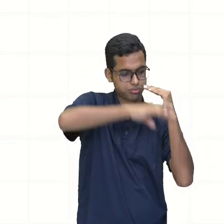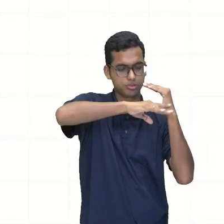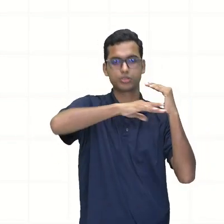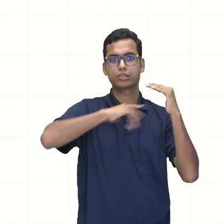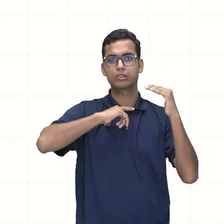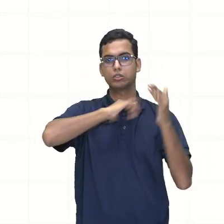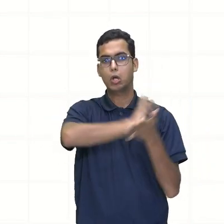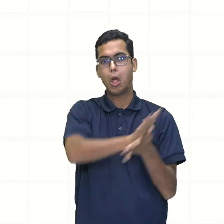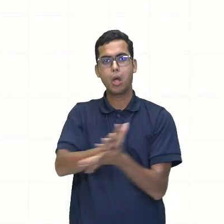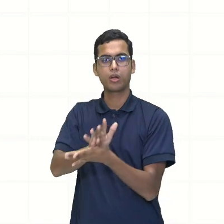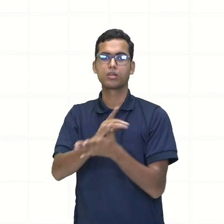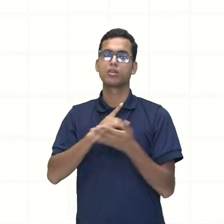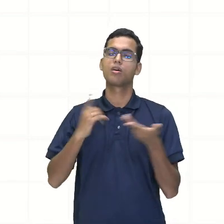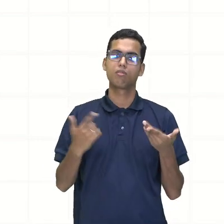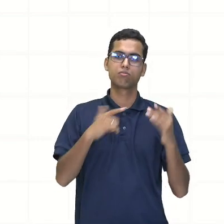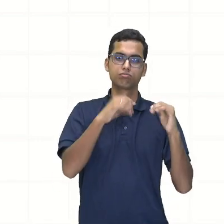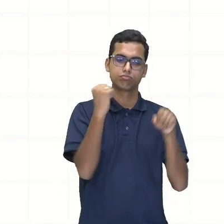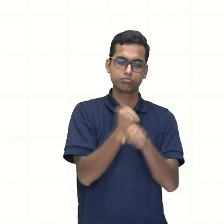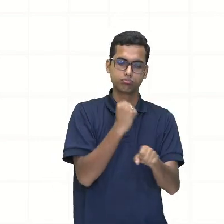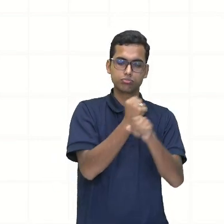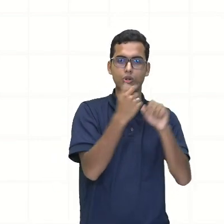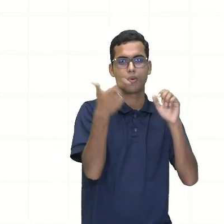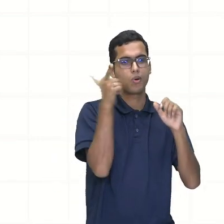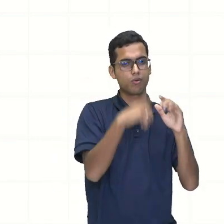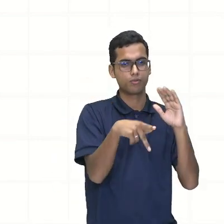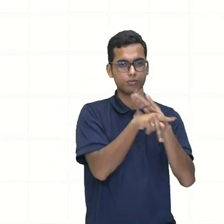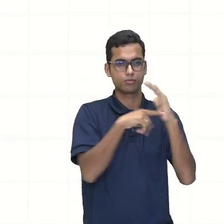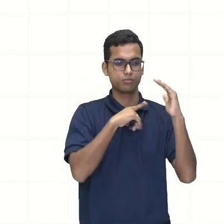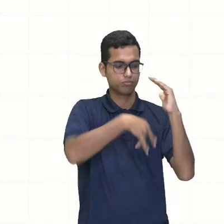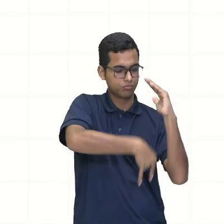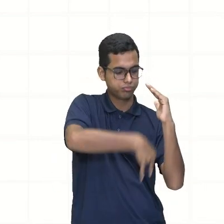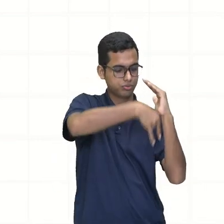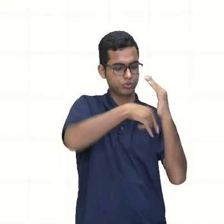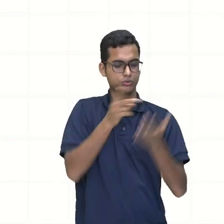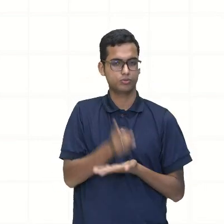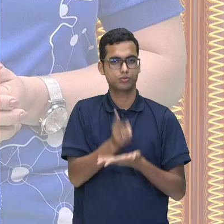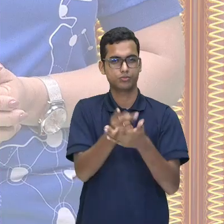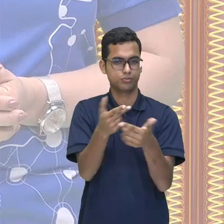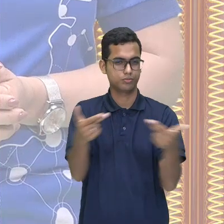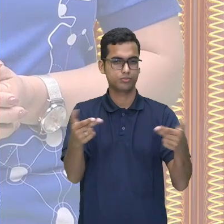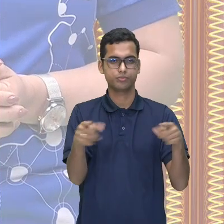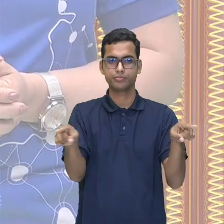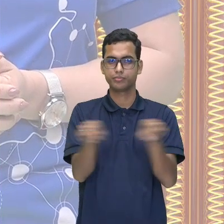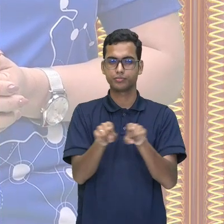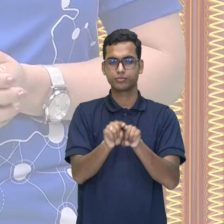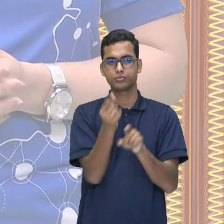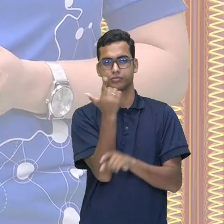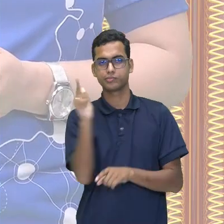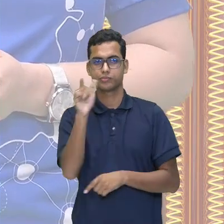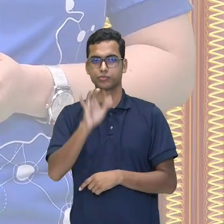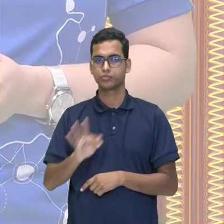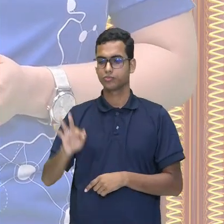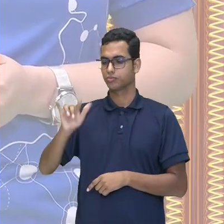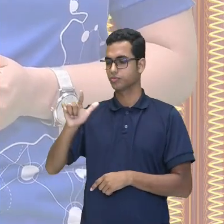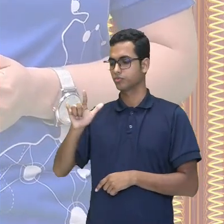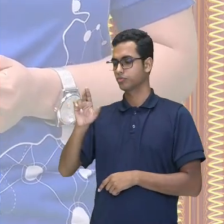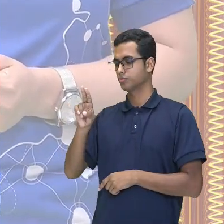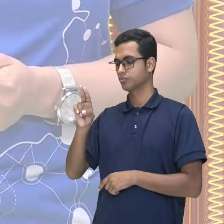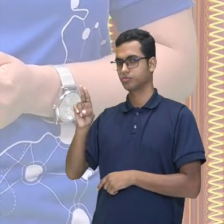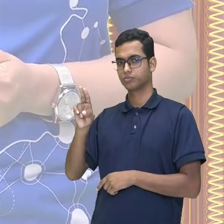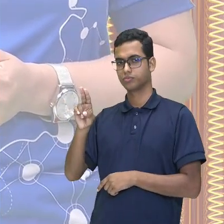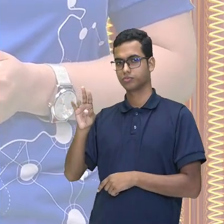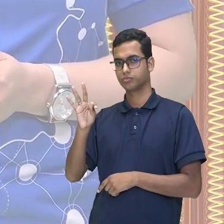Outro tipo de habitação nessa região são justamente os flutuantes. Nós trouxemos aqui